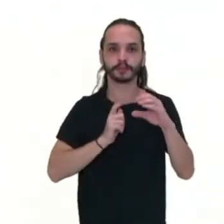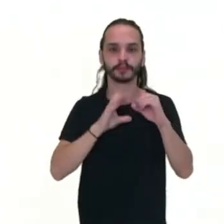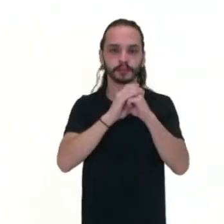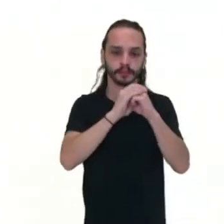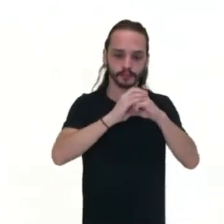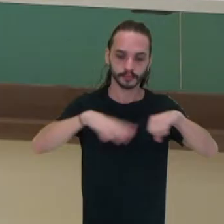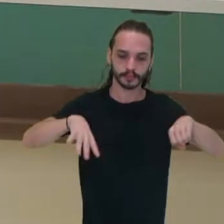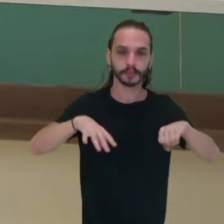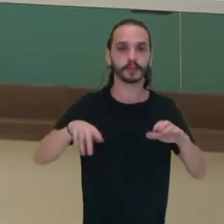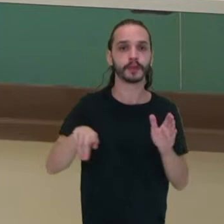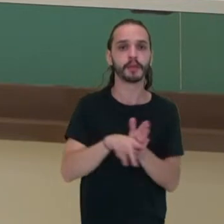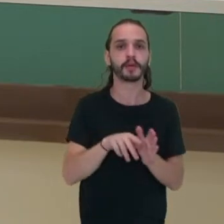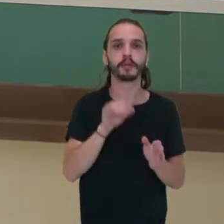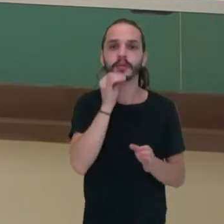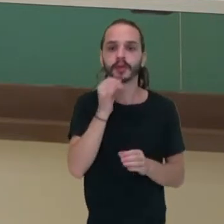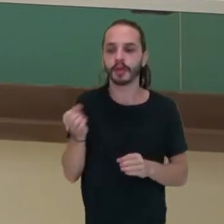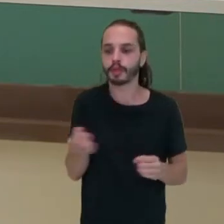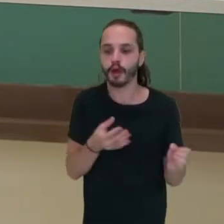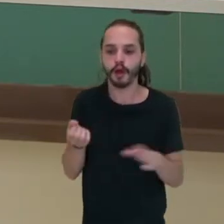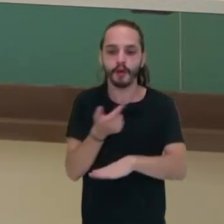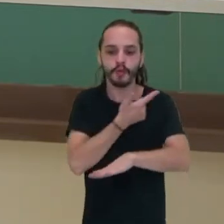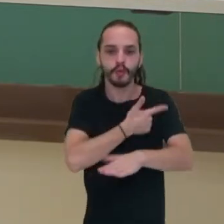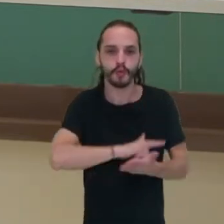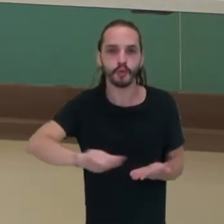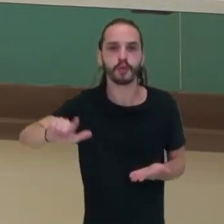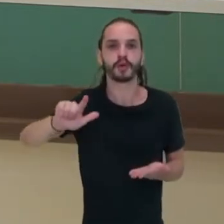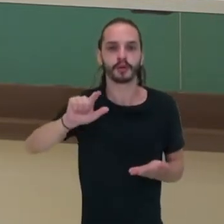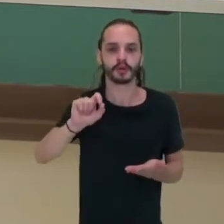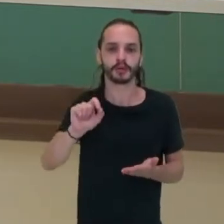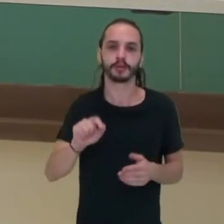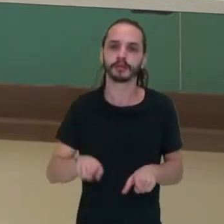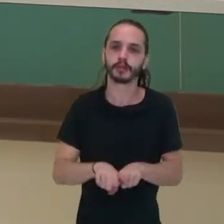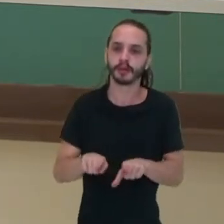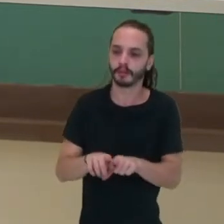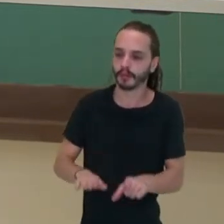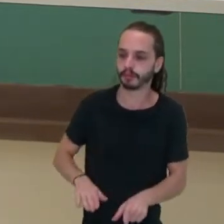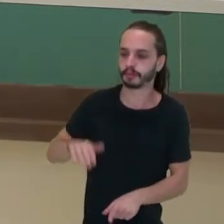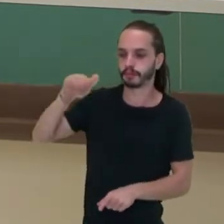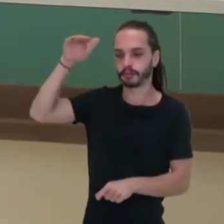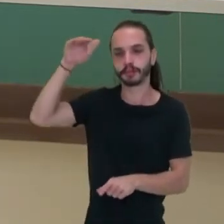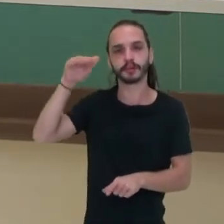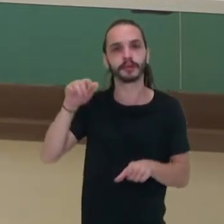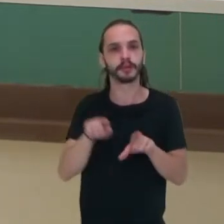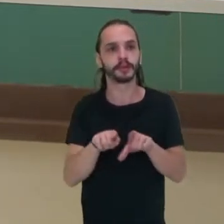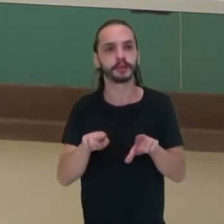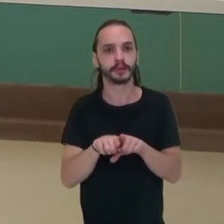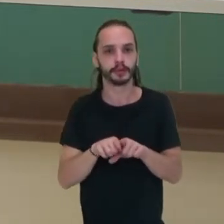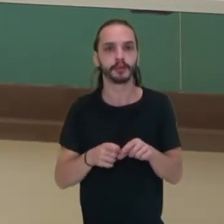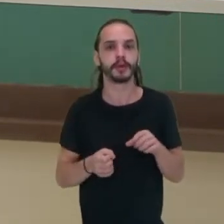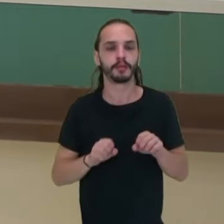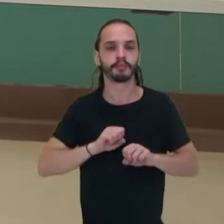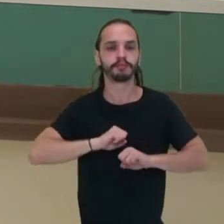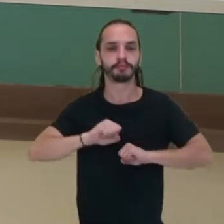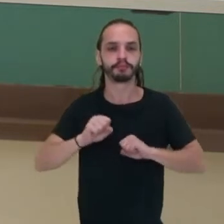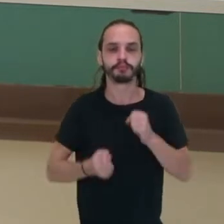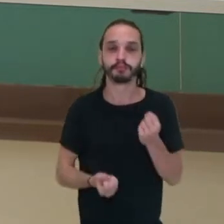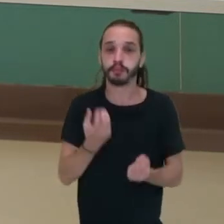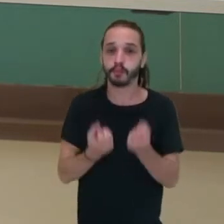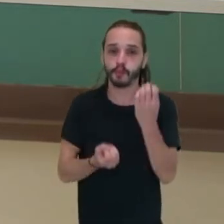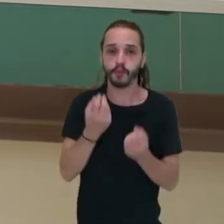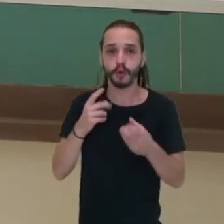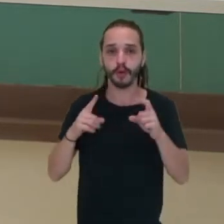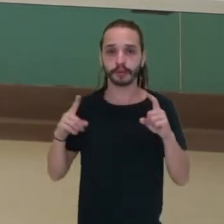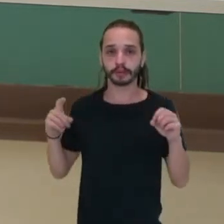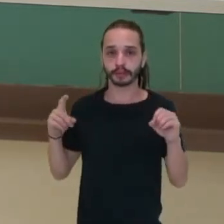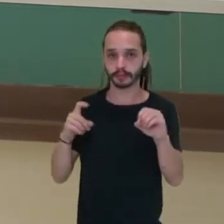tanto para a renovação das células, tá? Para crescimento, produção e também para a produção de gametas. Então, vai lá. Explique